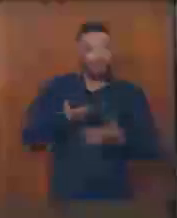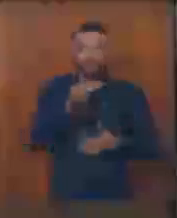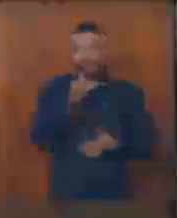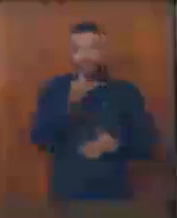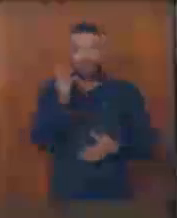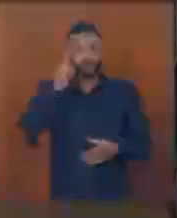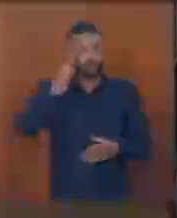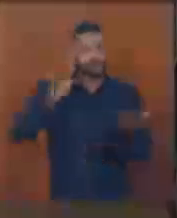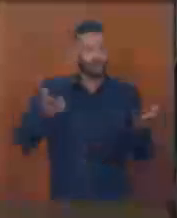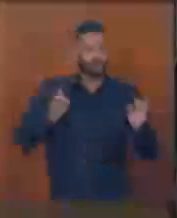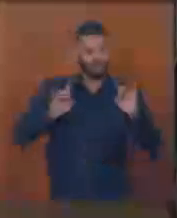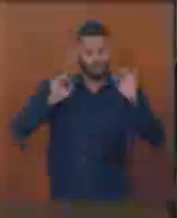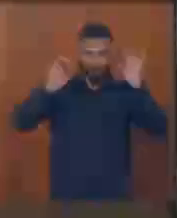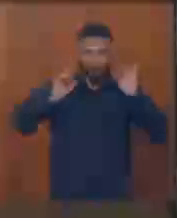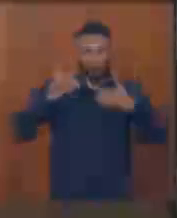de 15 a 29 anos